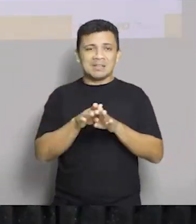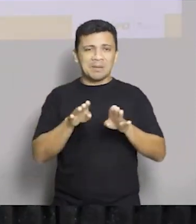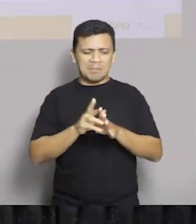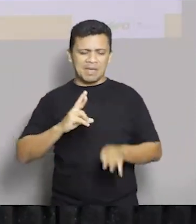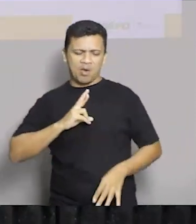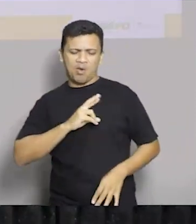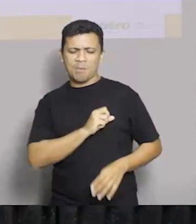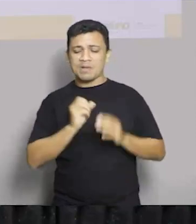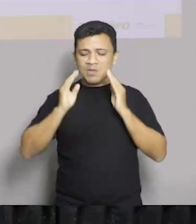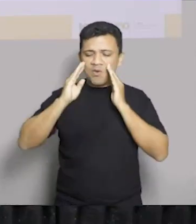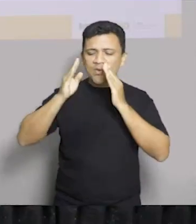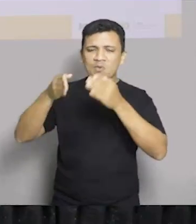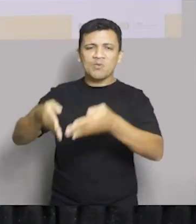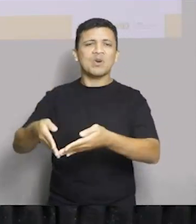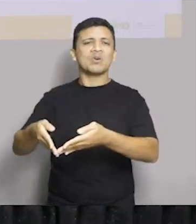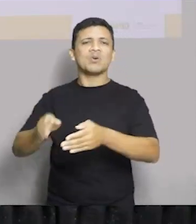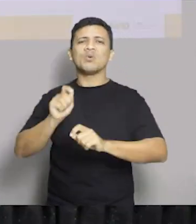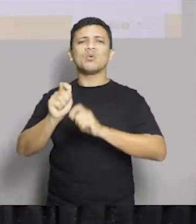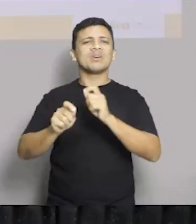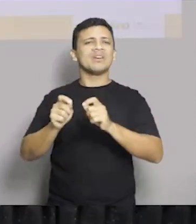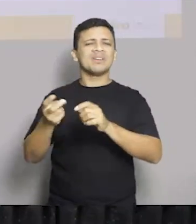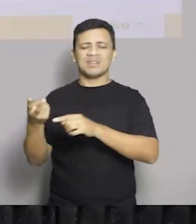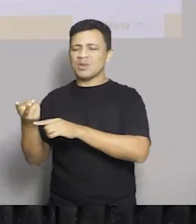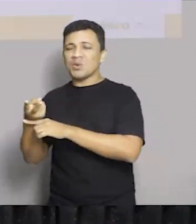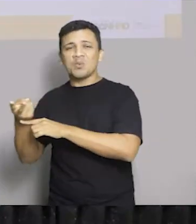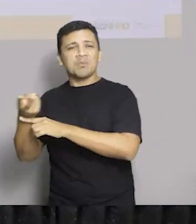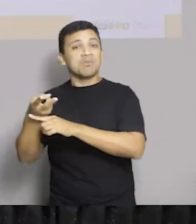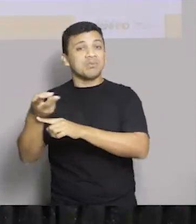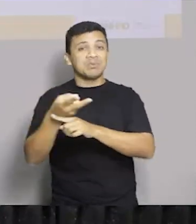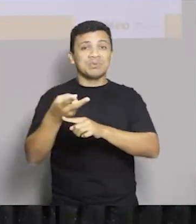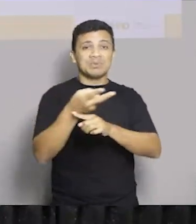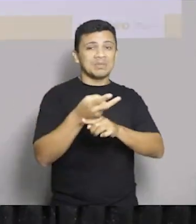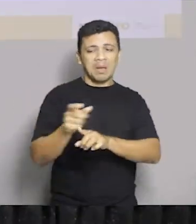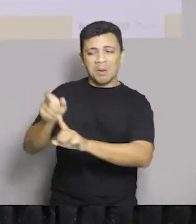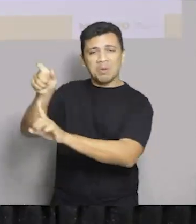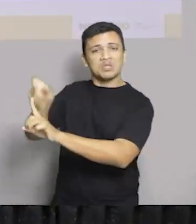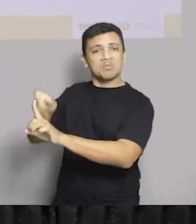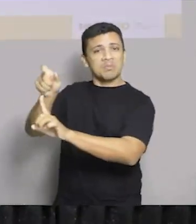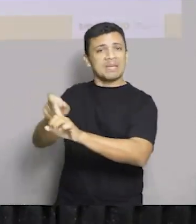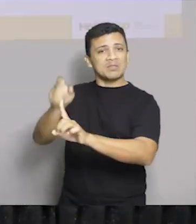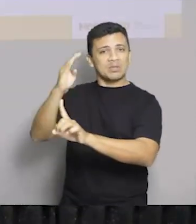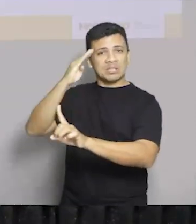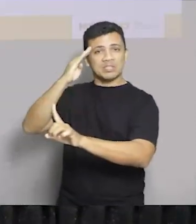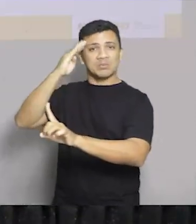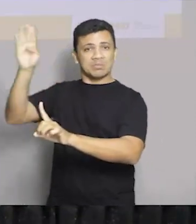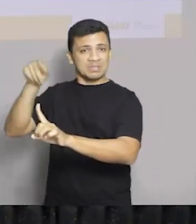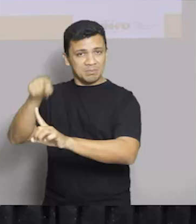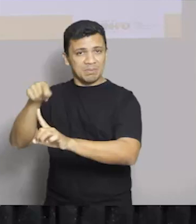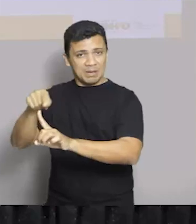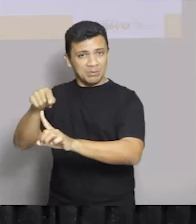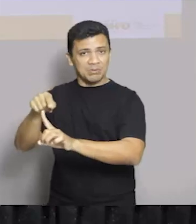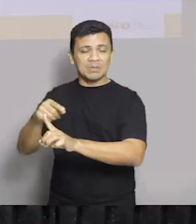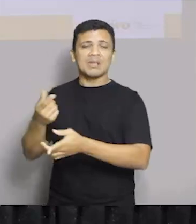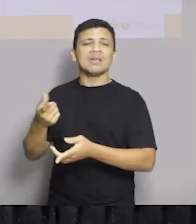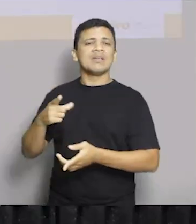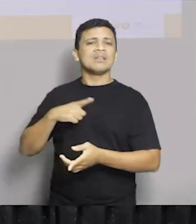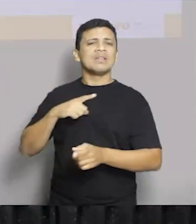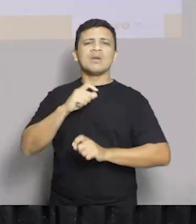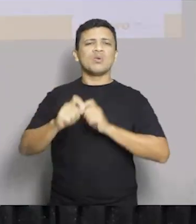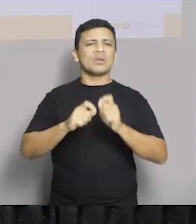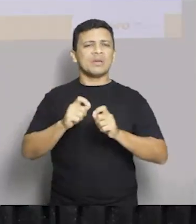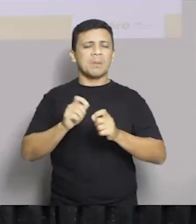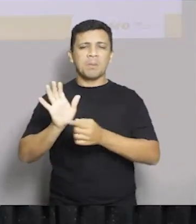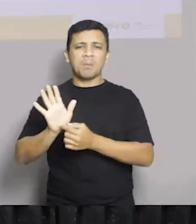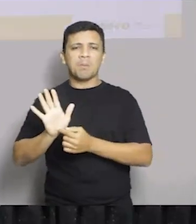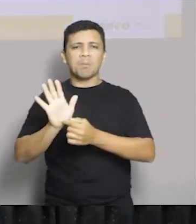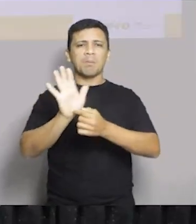foca por exemplo numa busca e que normalmente os personagens centrais os heróis os protagonistas vão